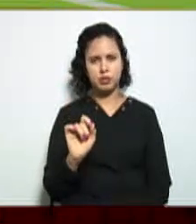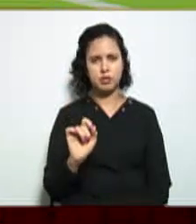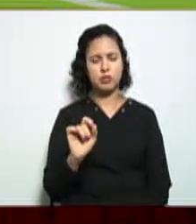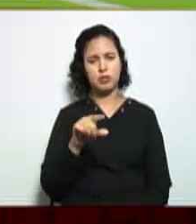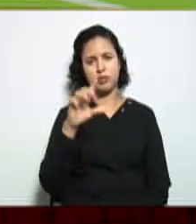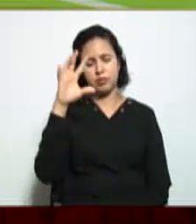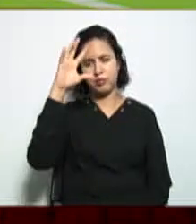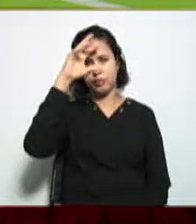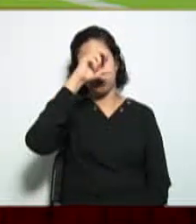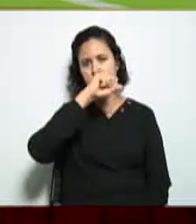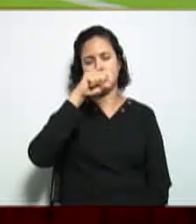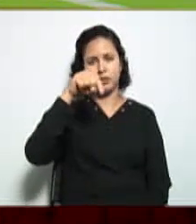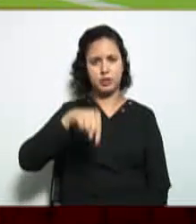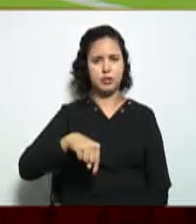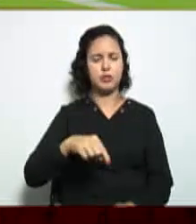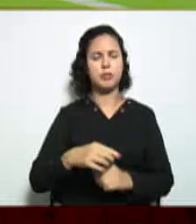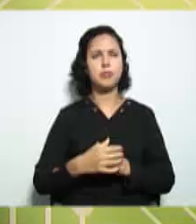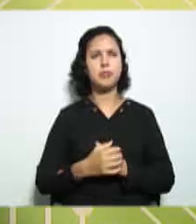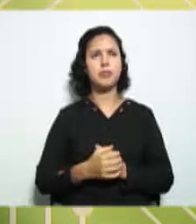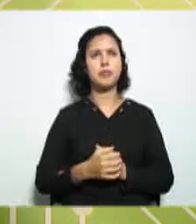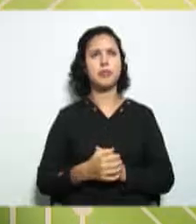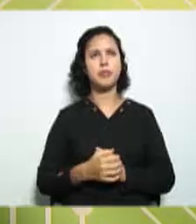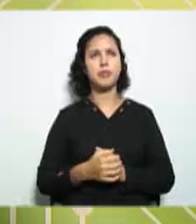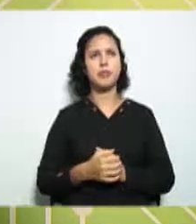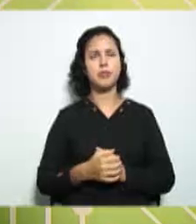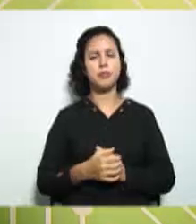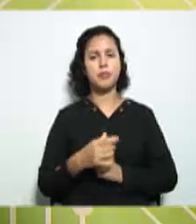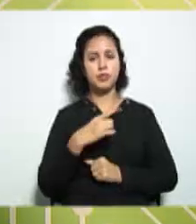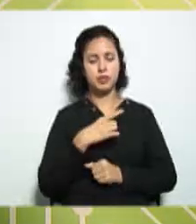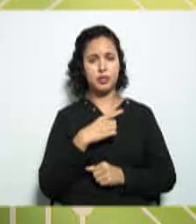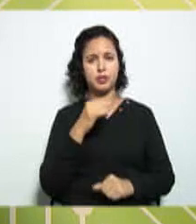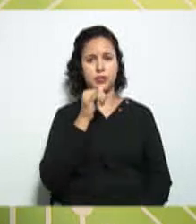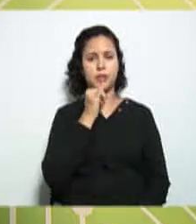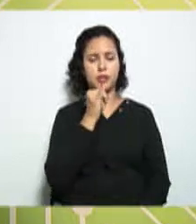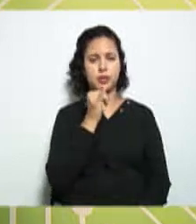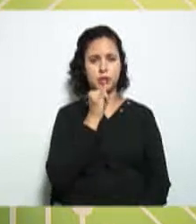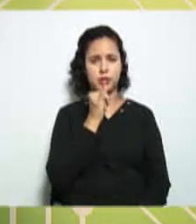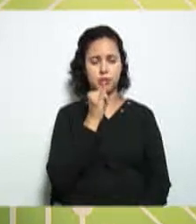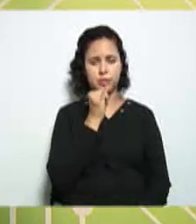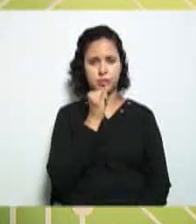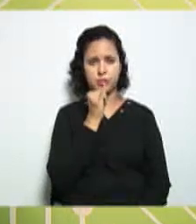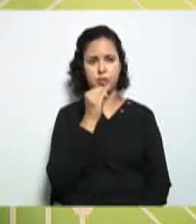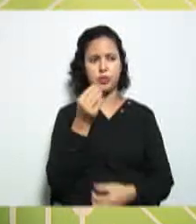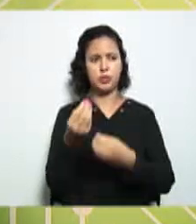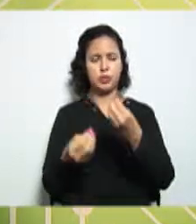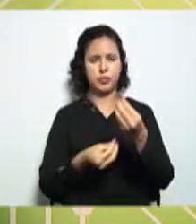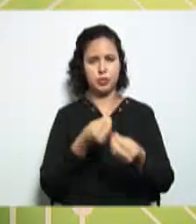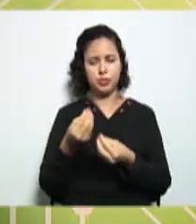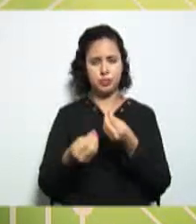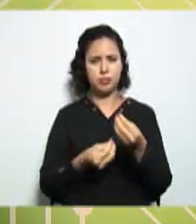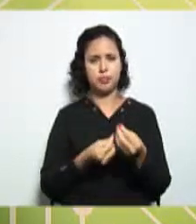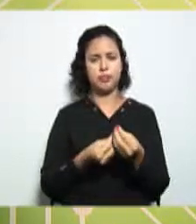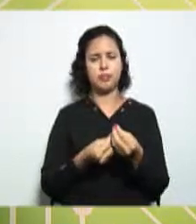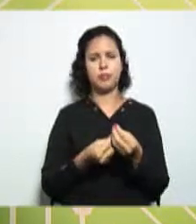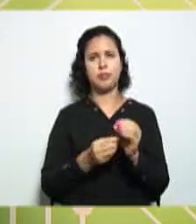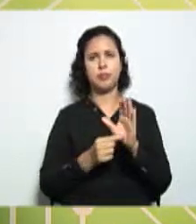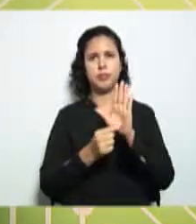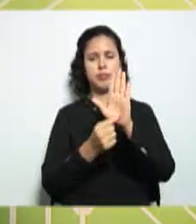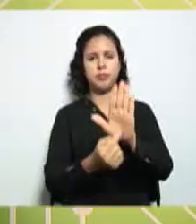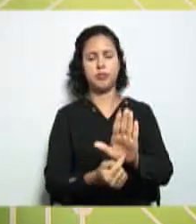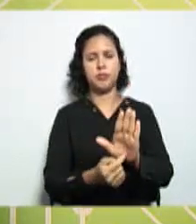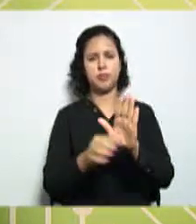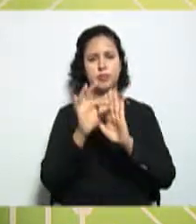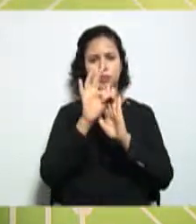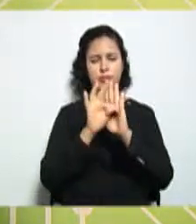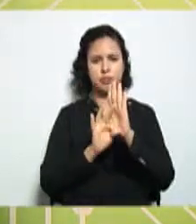aprender aqui com a gente. Então, nós temos para você um exemplo, né? Um exemplo de como deve se apresentar o